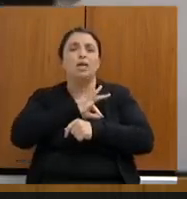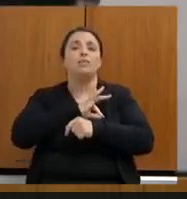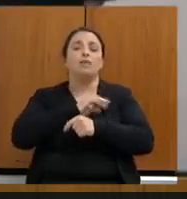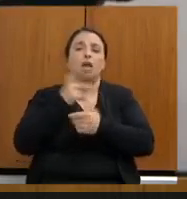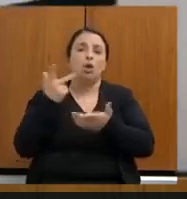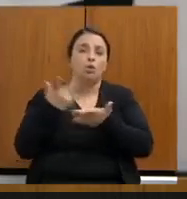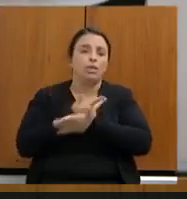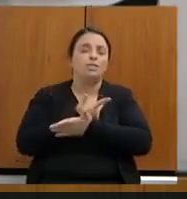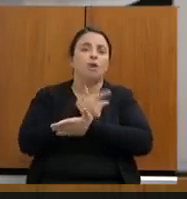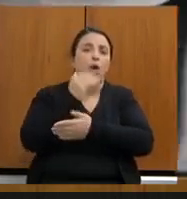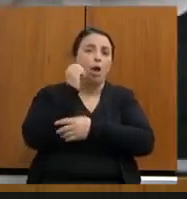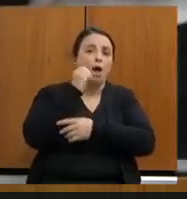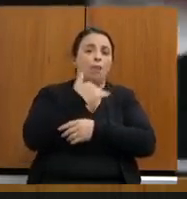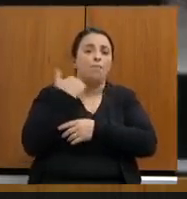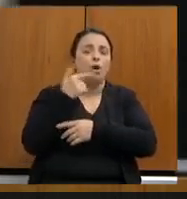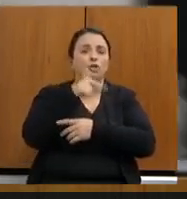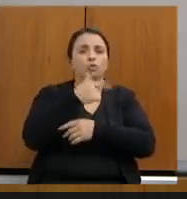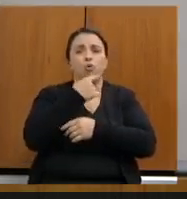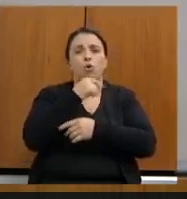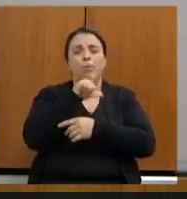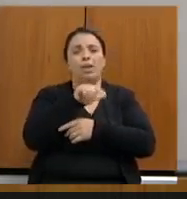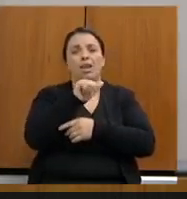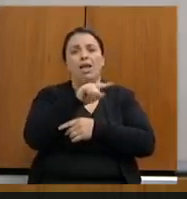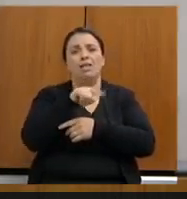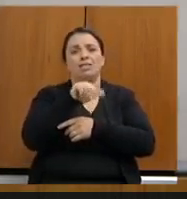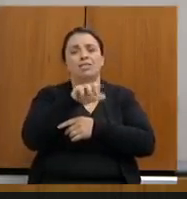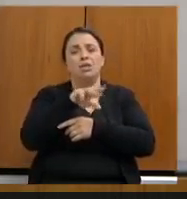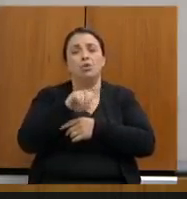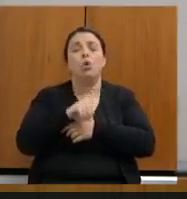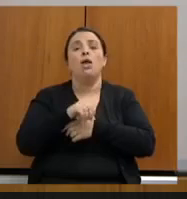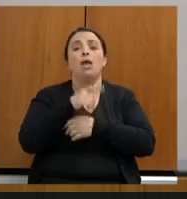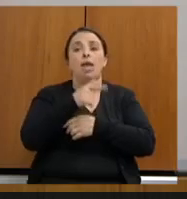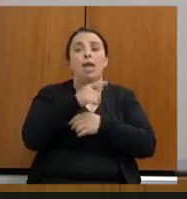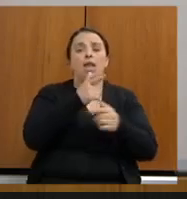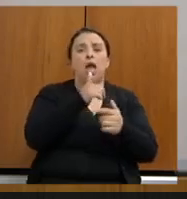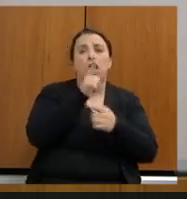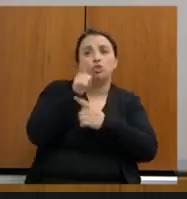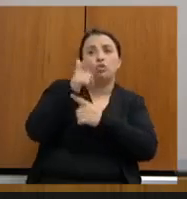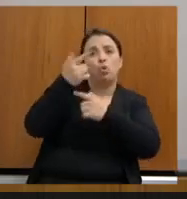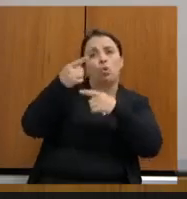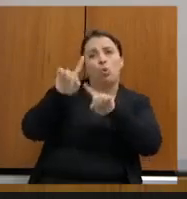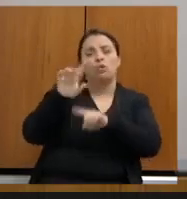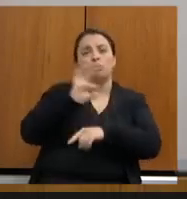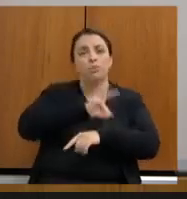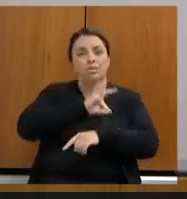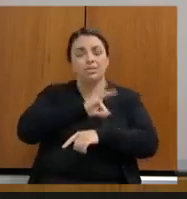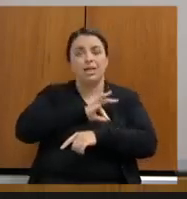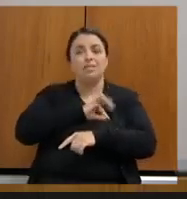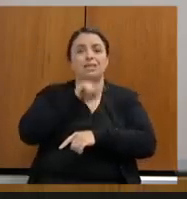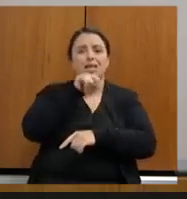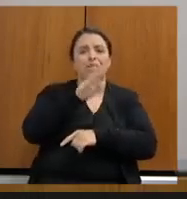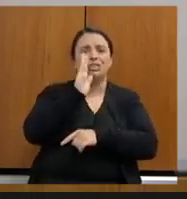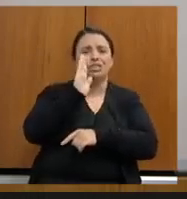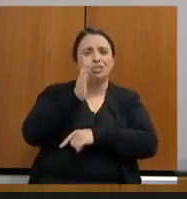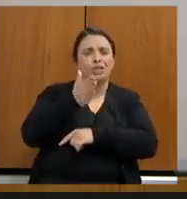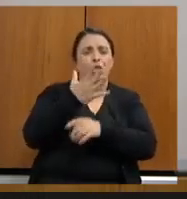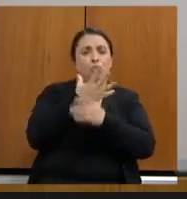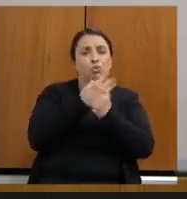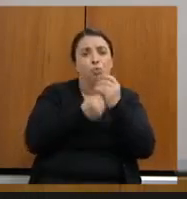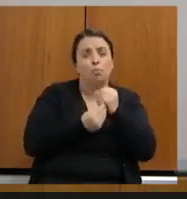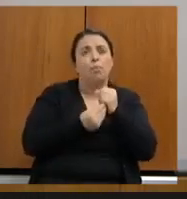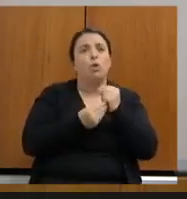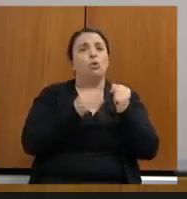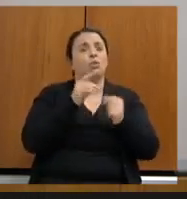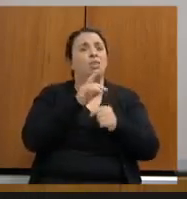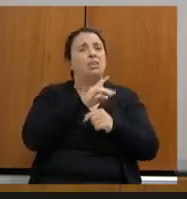após atirar diversas vezes quando os agentes que participavam de uma força-tarefa que o procurava desde o dia nove de julho de dois mil e um o